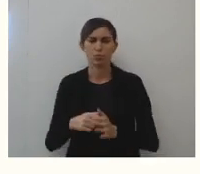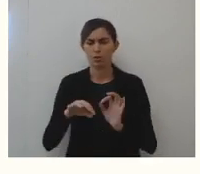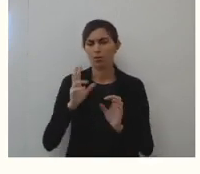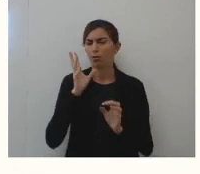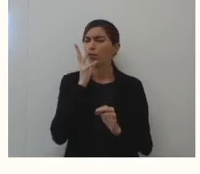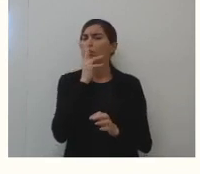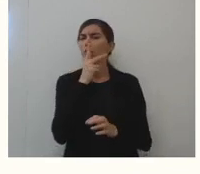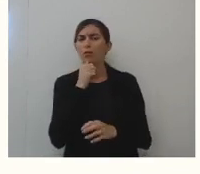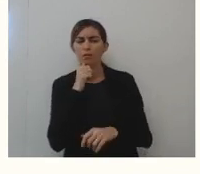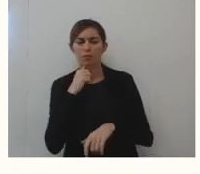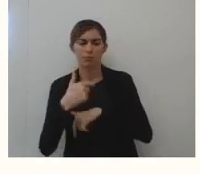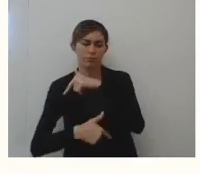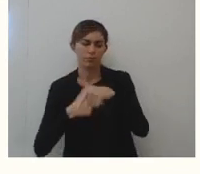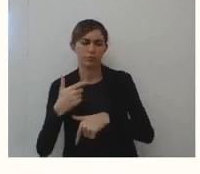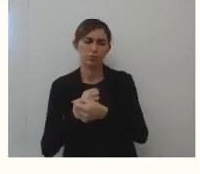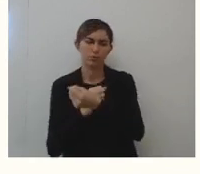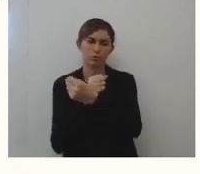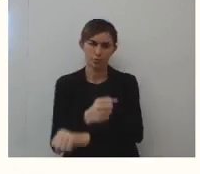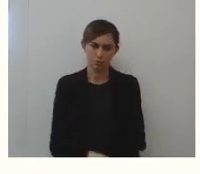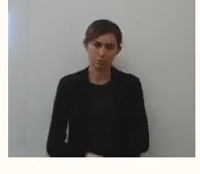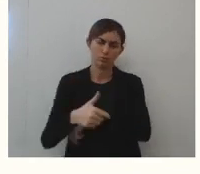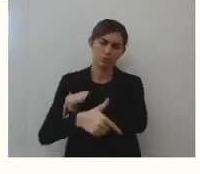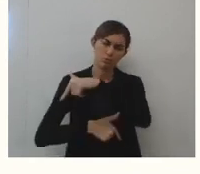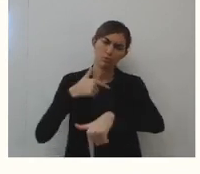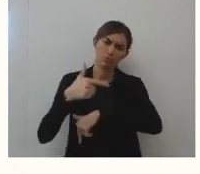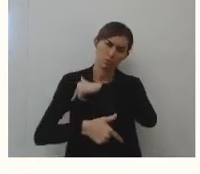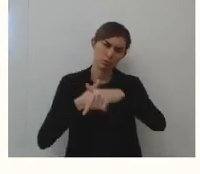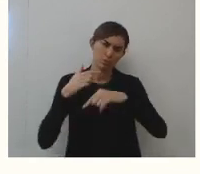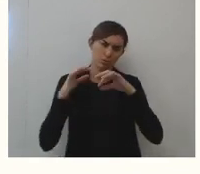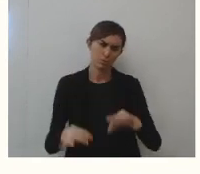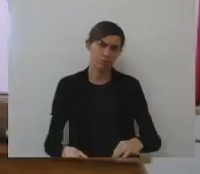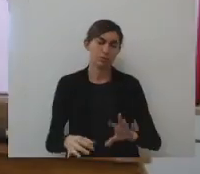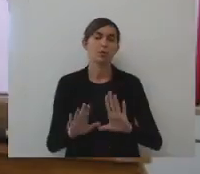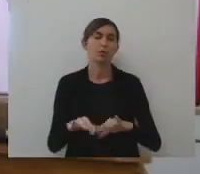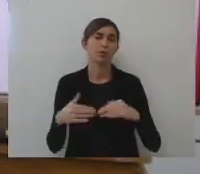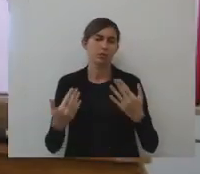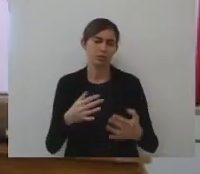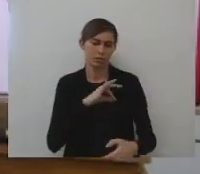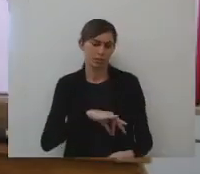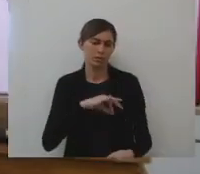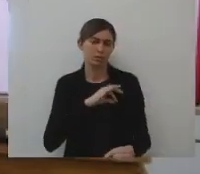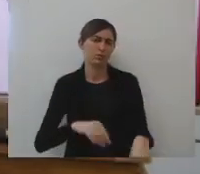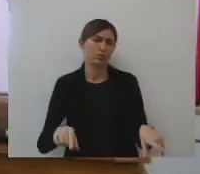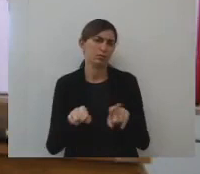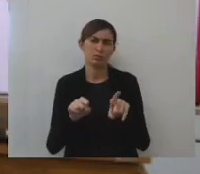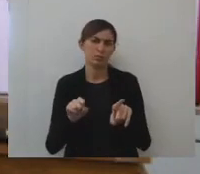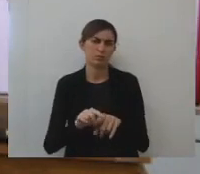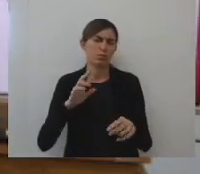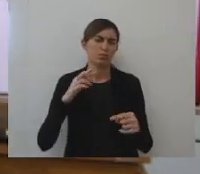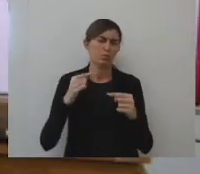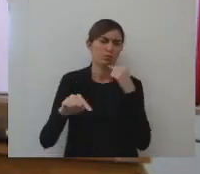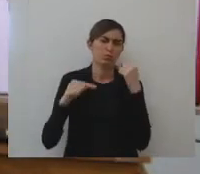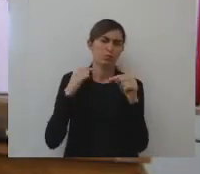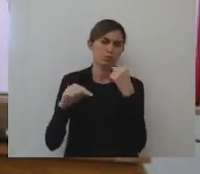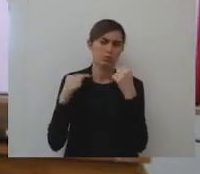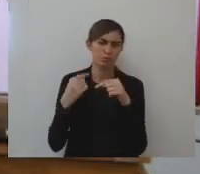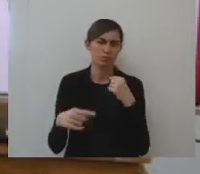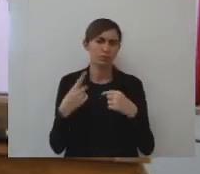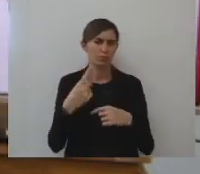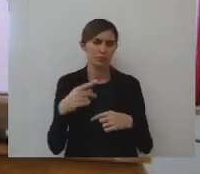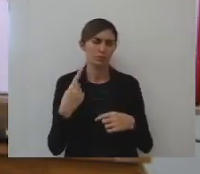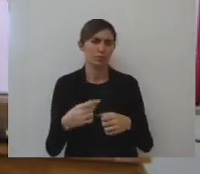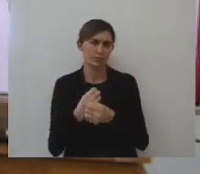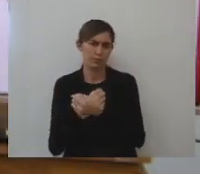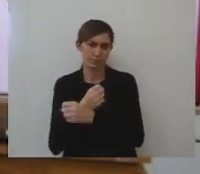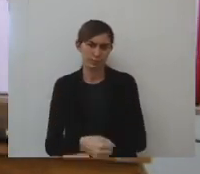de trabalho, de exploração do trabalho, tá certo? E de salários que também não são equivalentes a essa